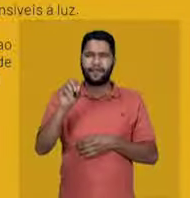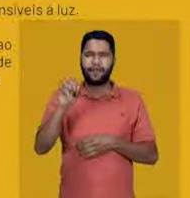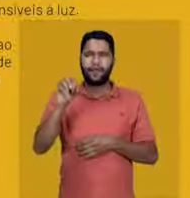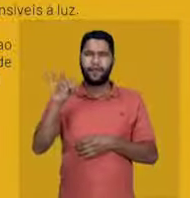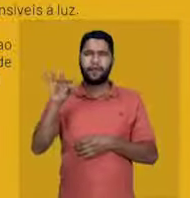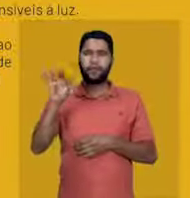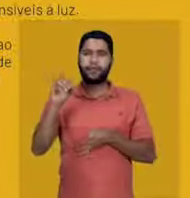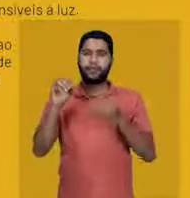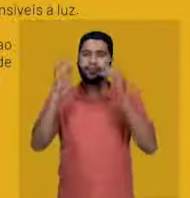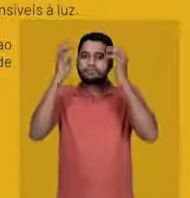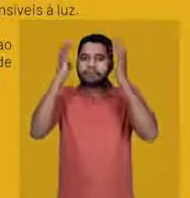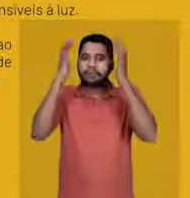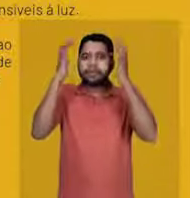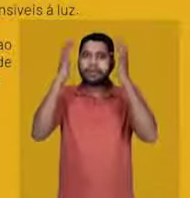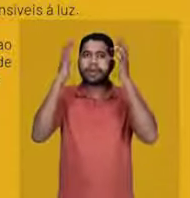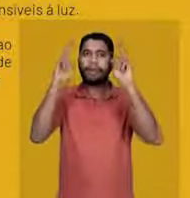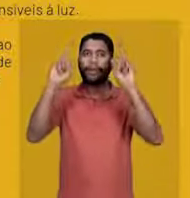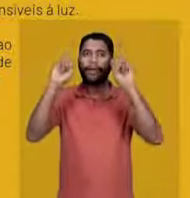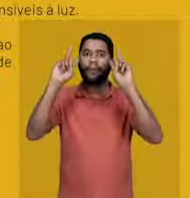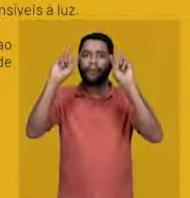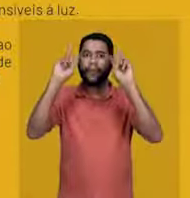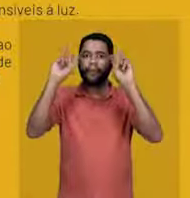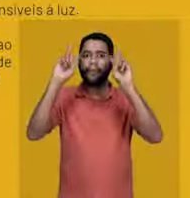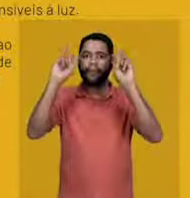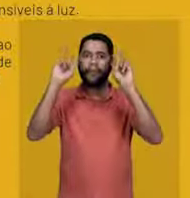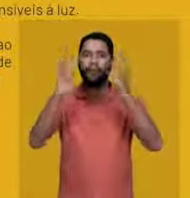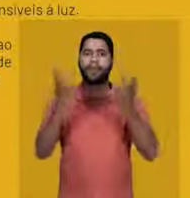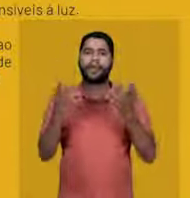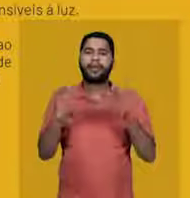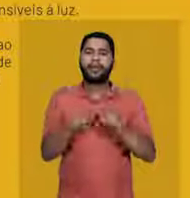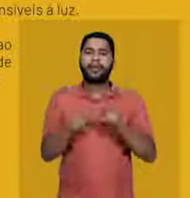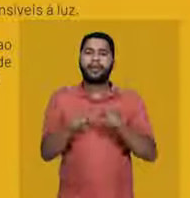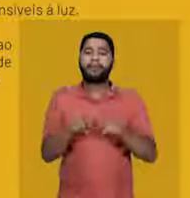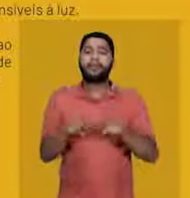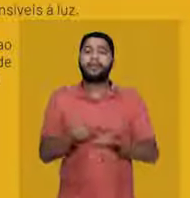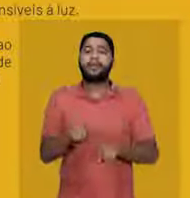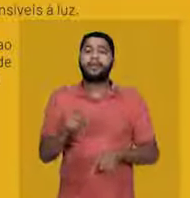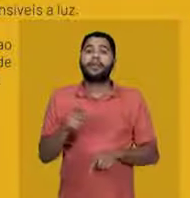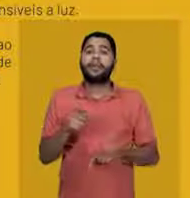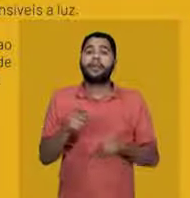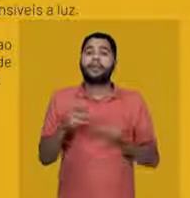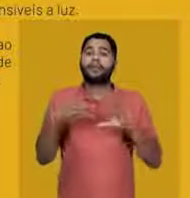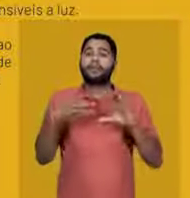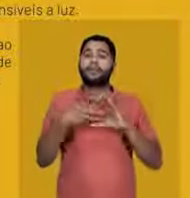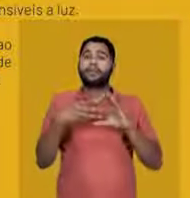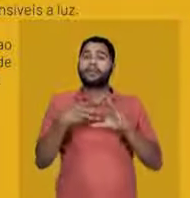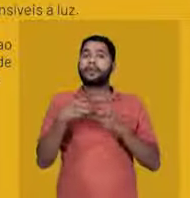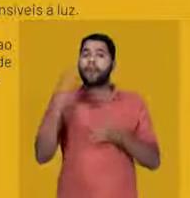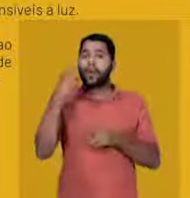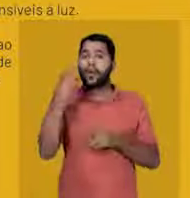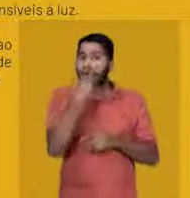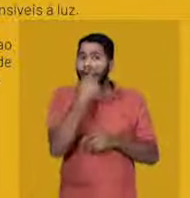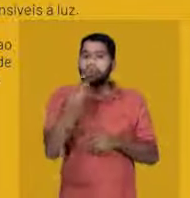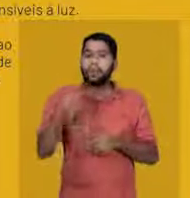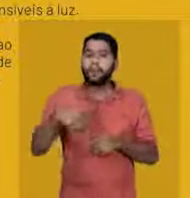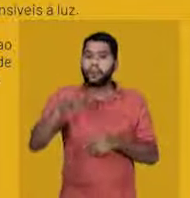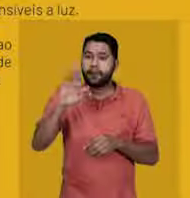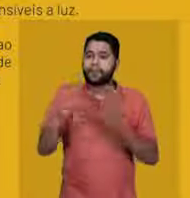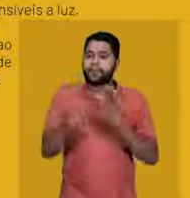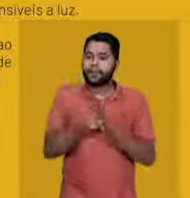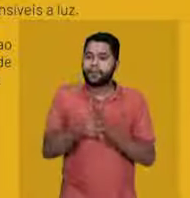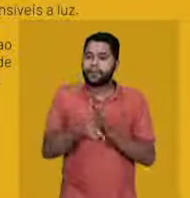leva para o cérebro. E as células, né, que ficam nos nossos olhos são a que tem maior metabolismo de